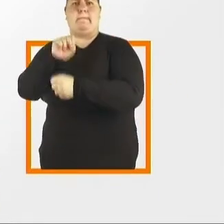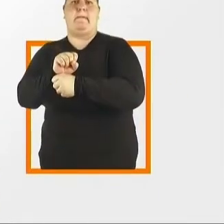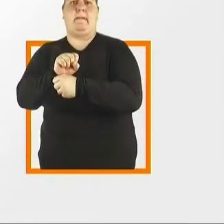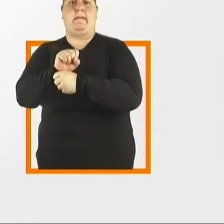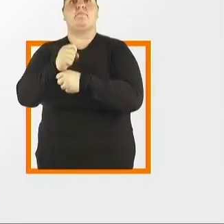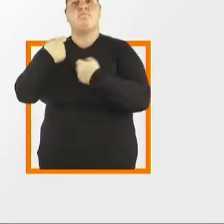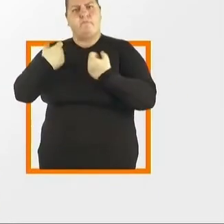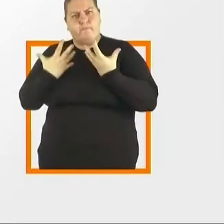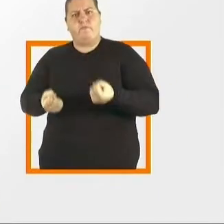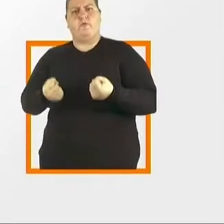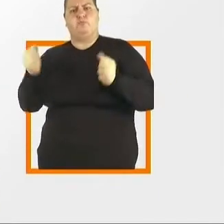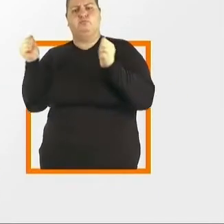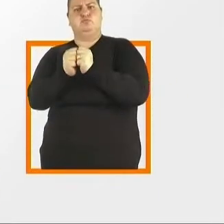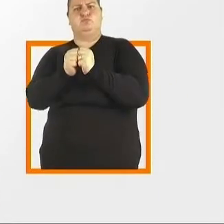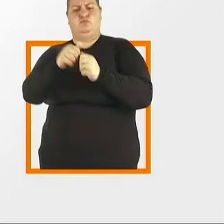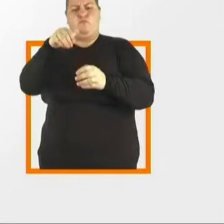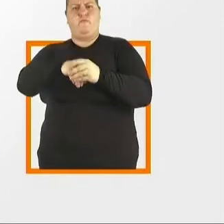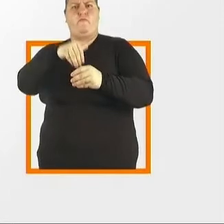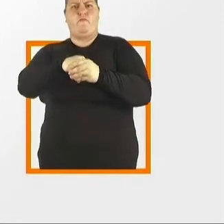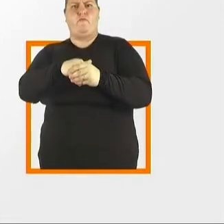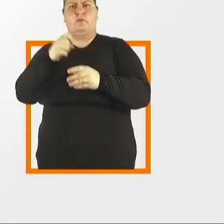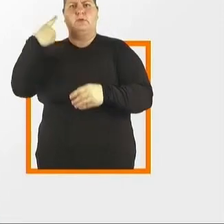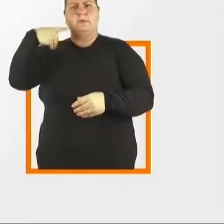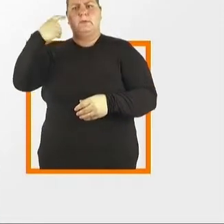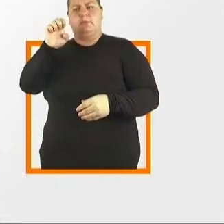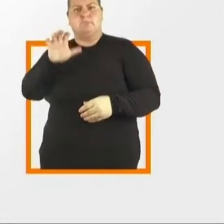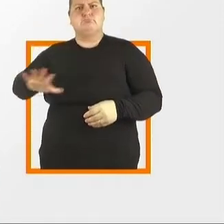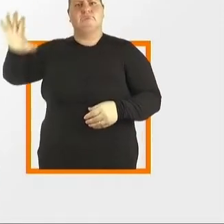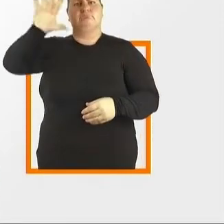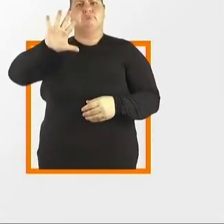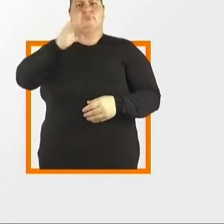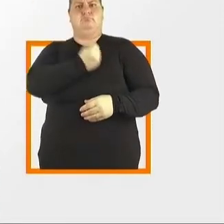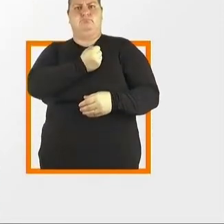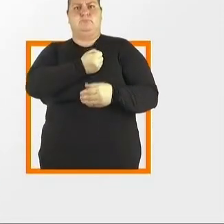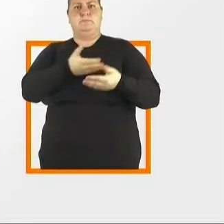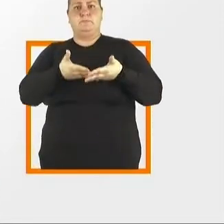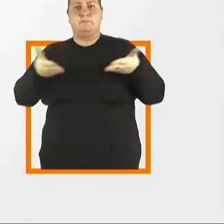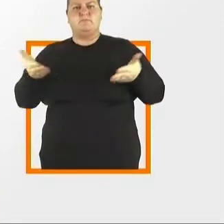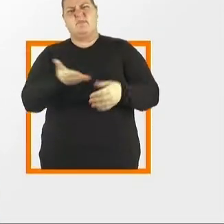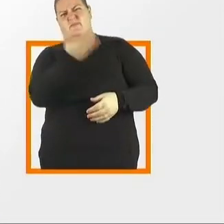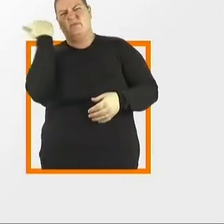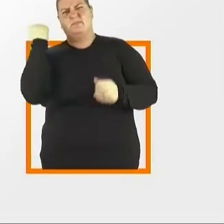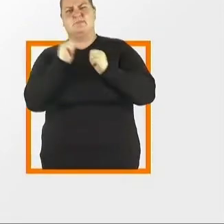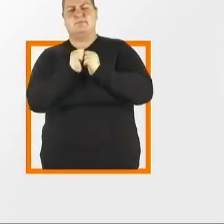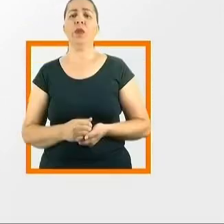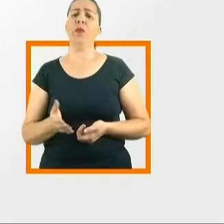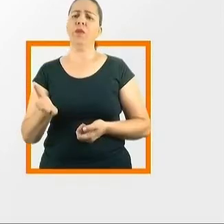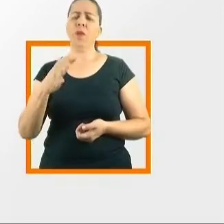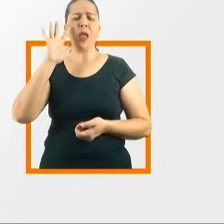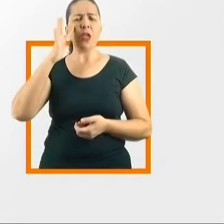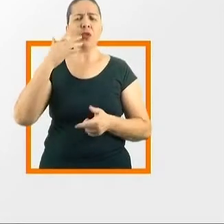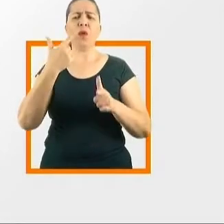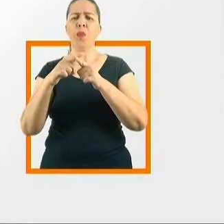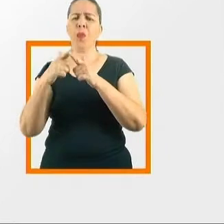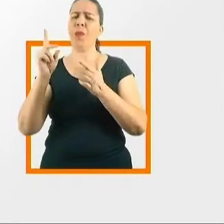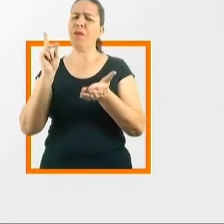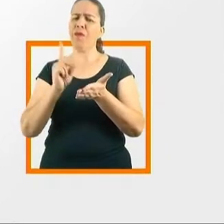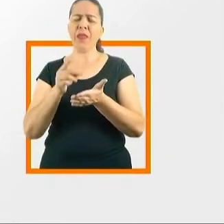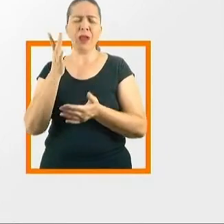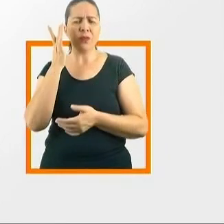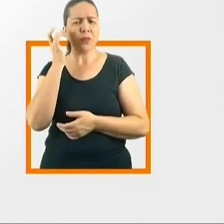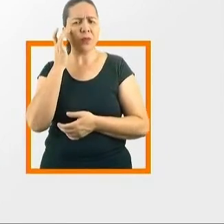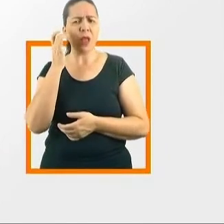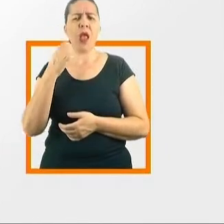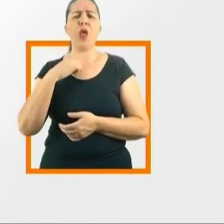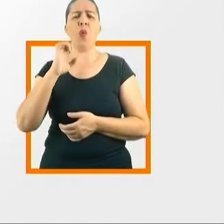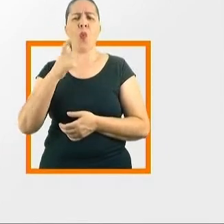move. Sou Leide Mengatti, candidata a deputada estadual, 40112. Vem comigo. Vamos resolver os problemas reais do